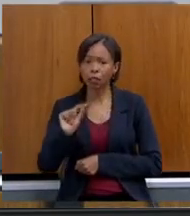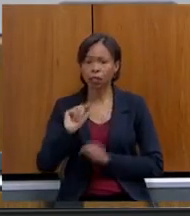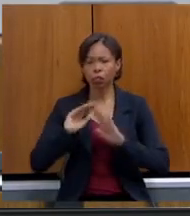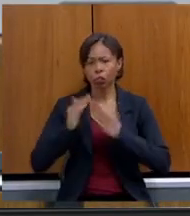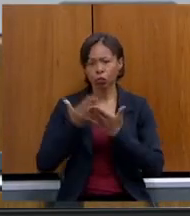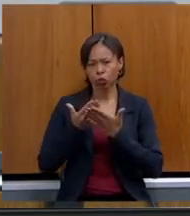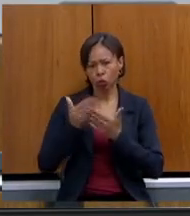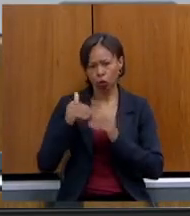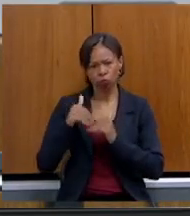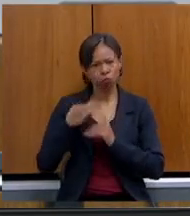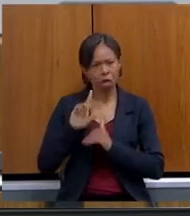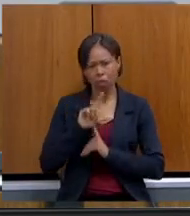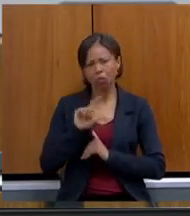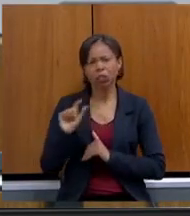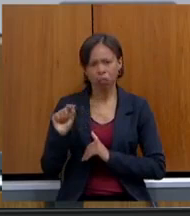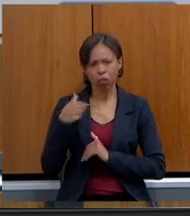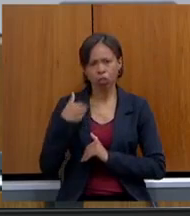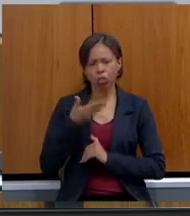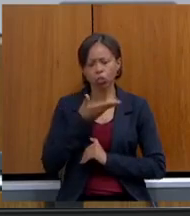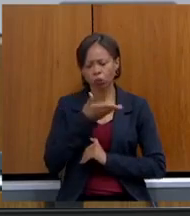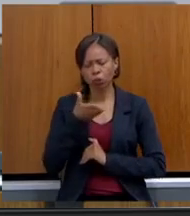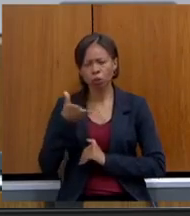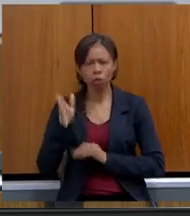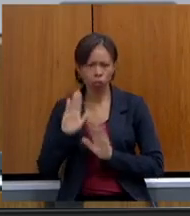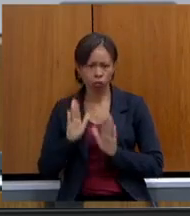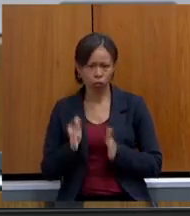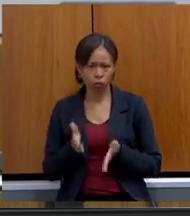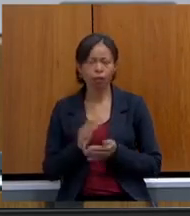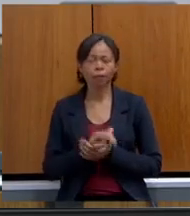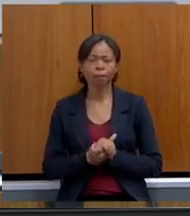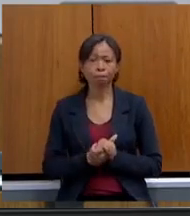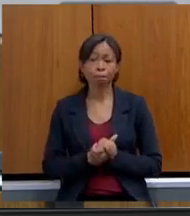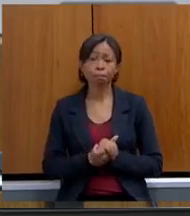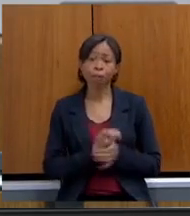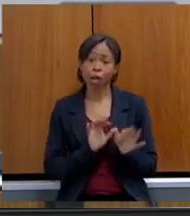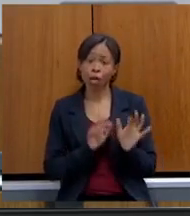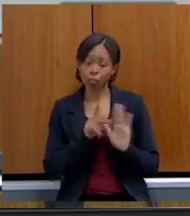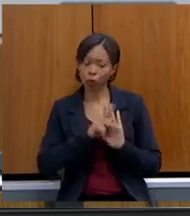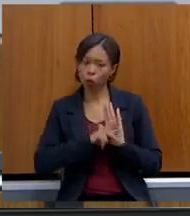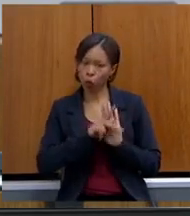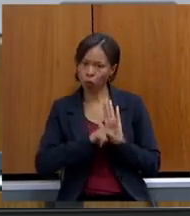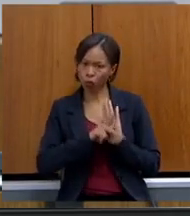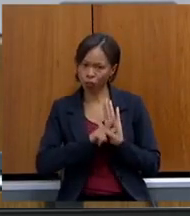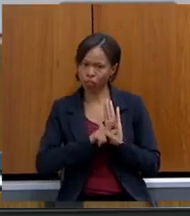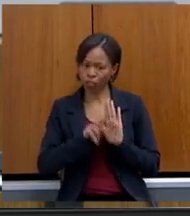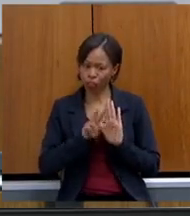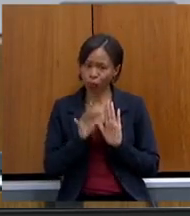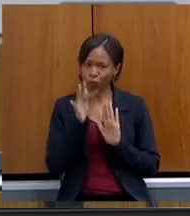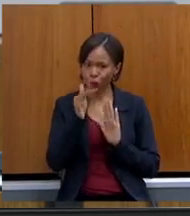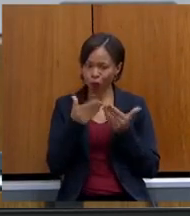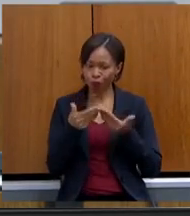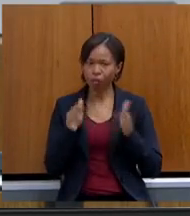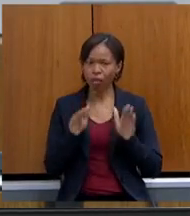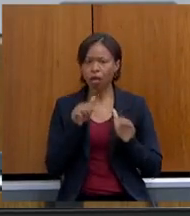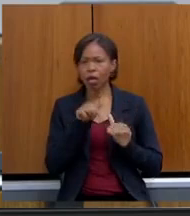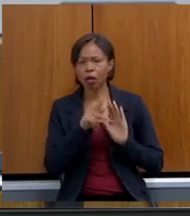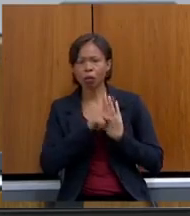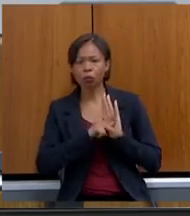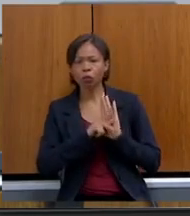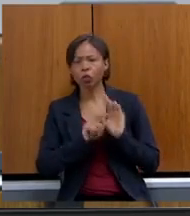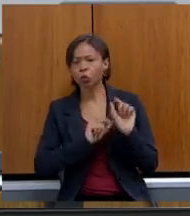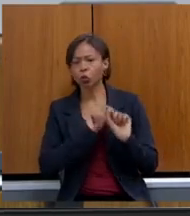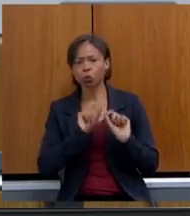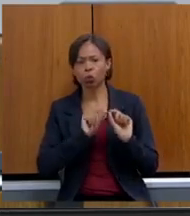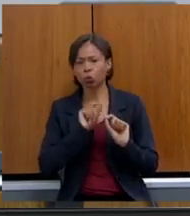a gente percebe o quanto esse projeto vem fazendo diferença e e esse projeto que está para ser lançada a questão dos cursos técnicos já